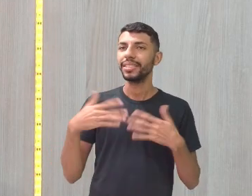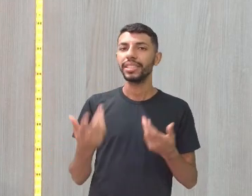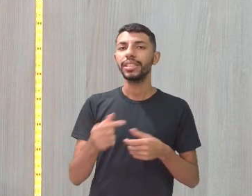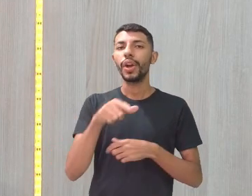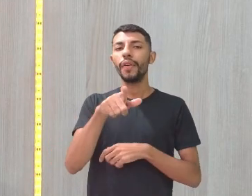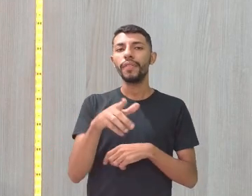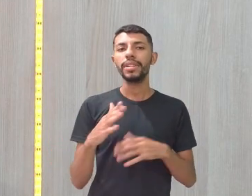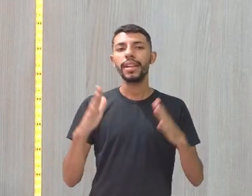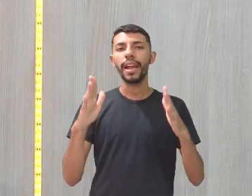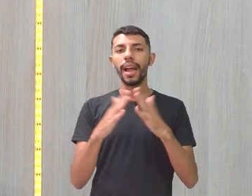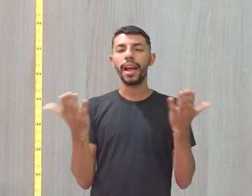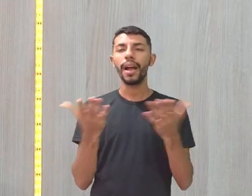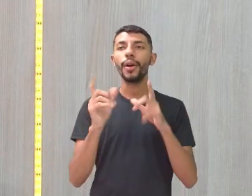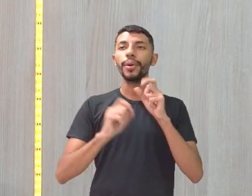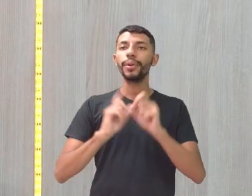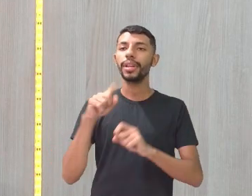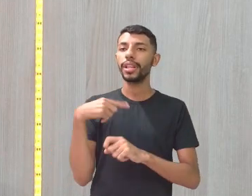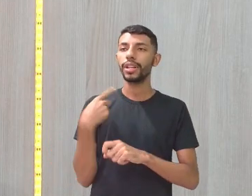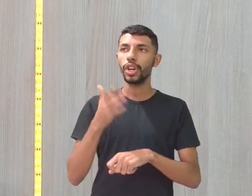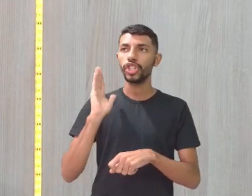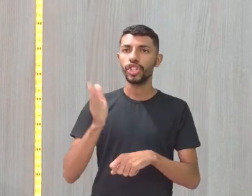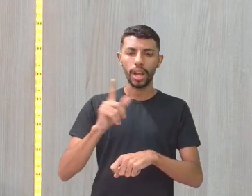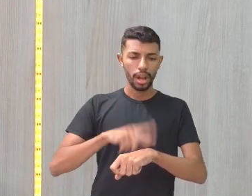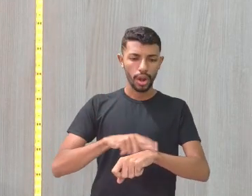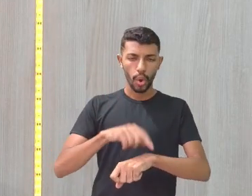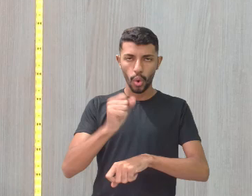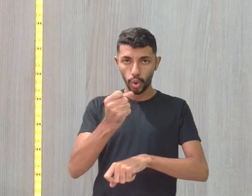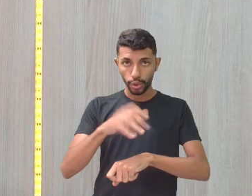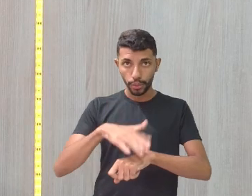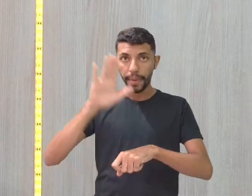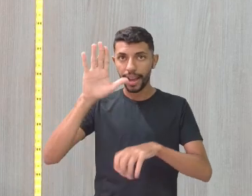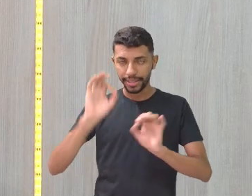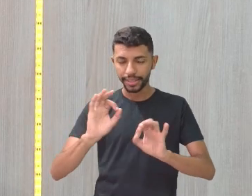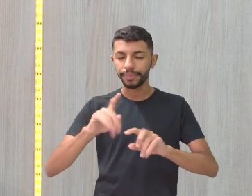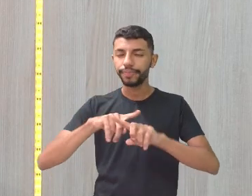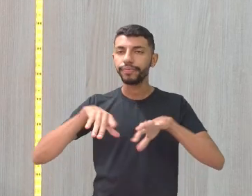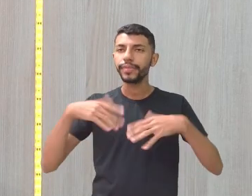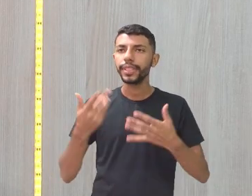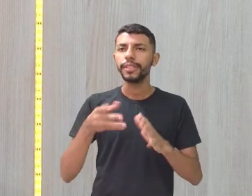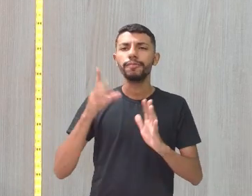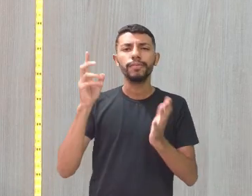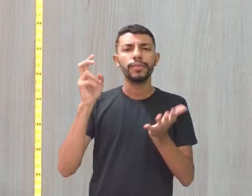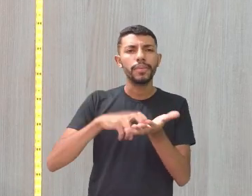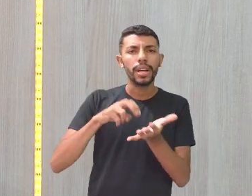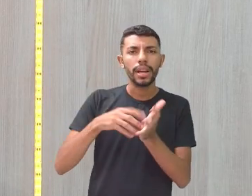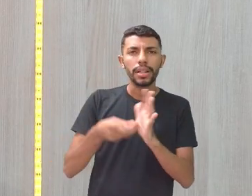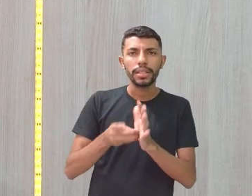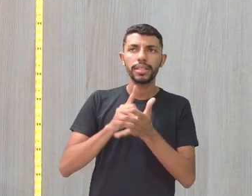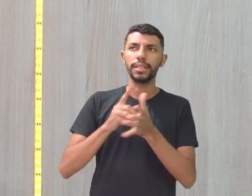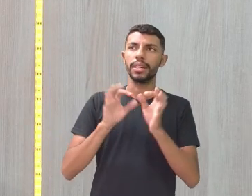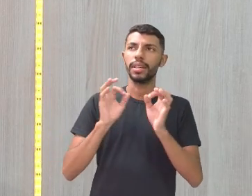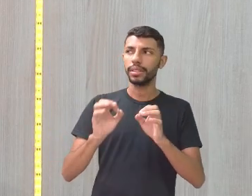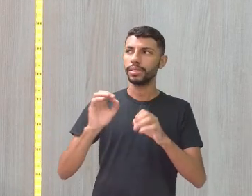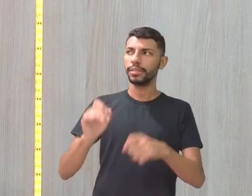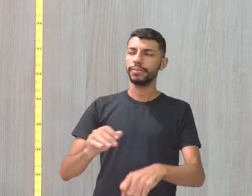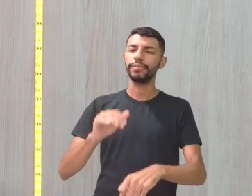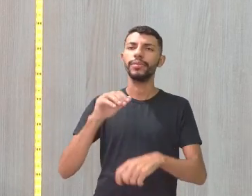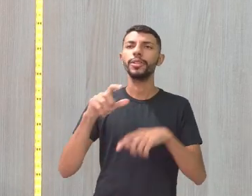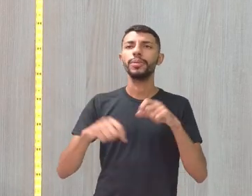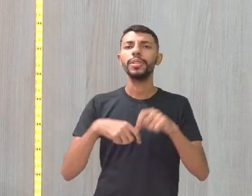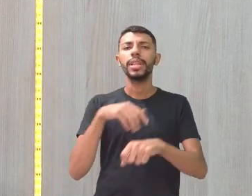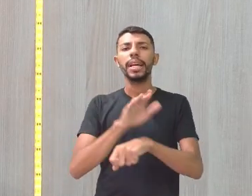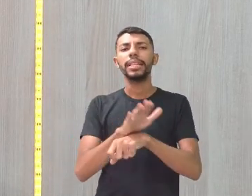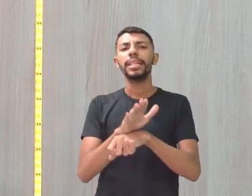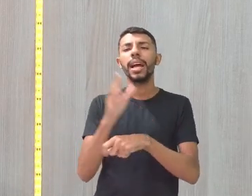casa agora, já passamos aí das 8 horas da noite, então, de manhã cedinho, né, naquela tarde de sol, não tem aquele negócio de vamos